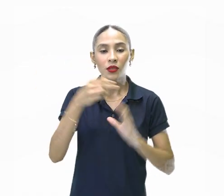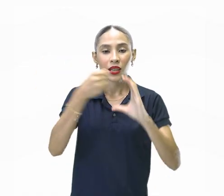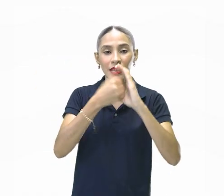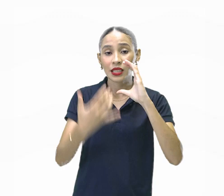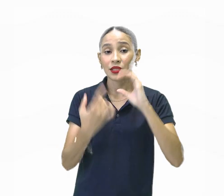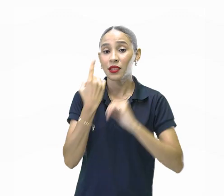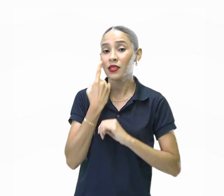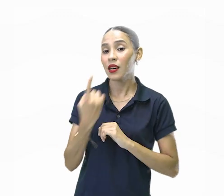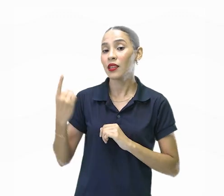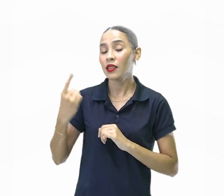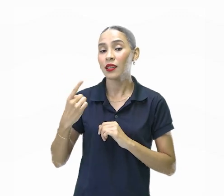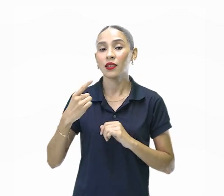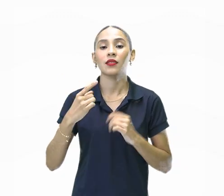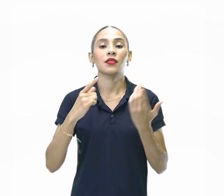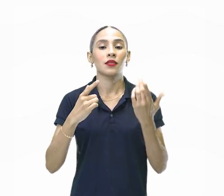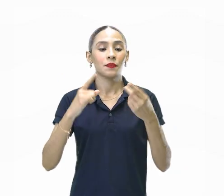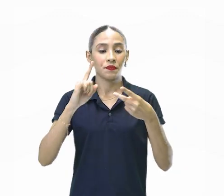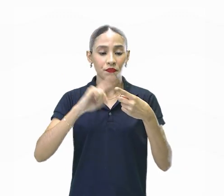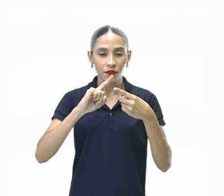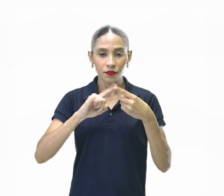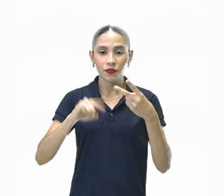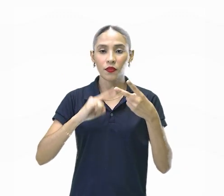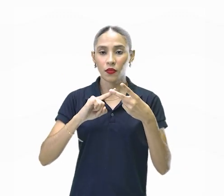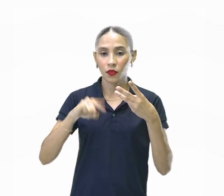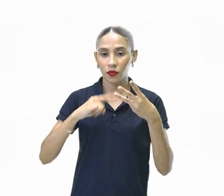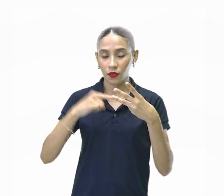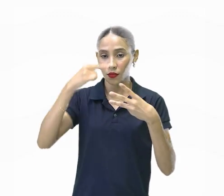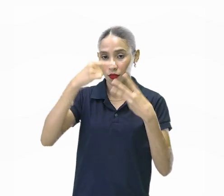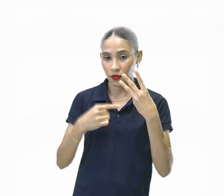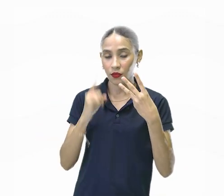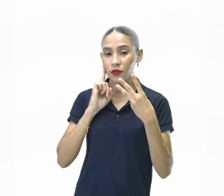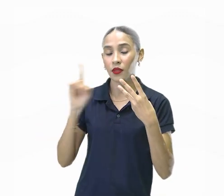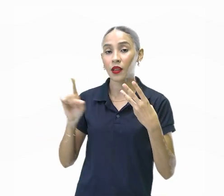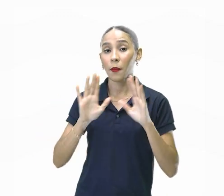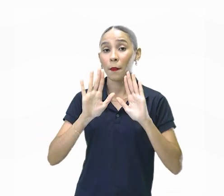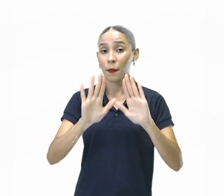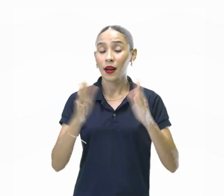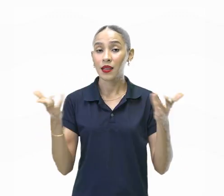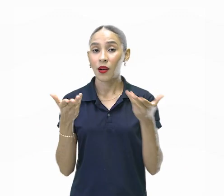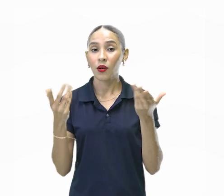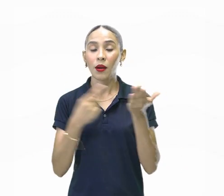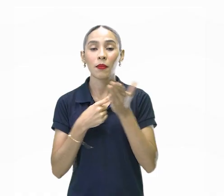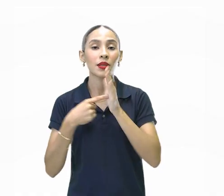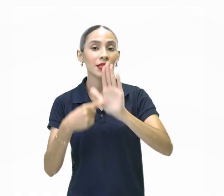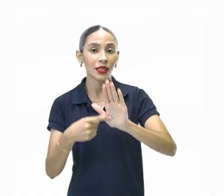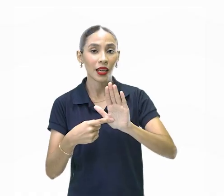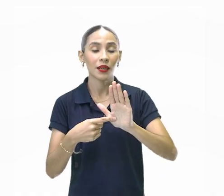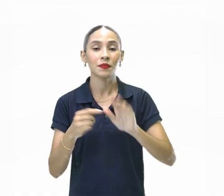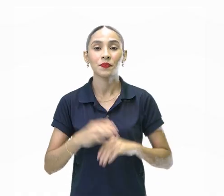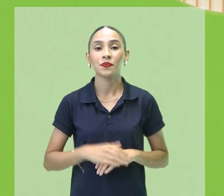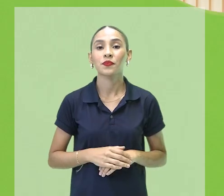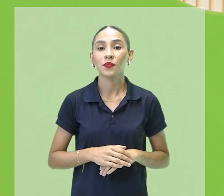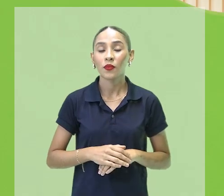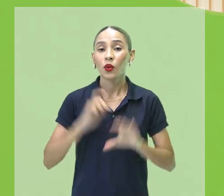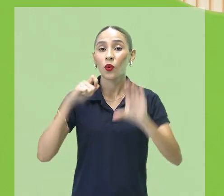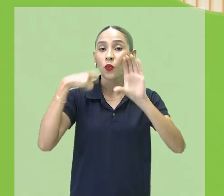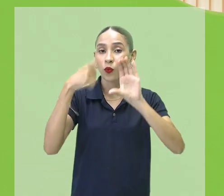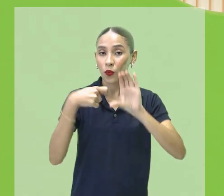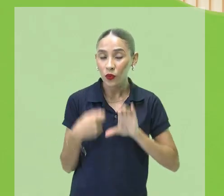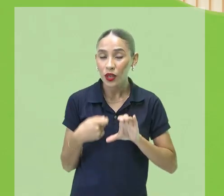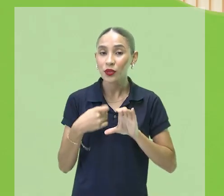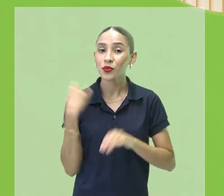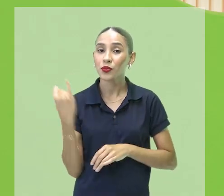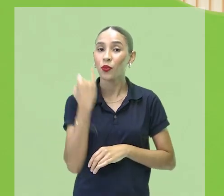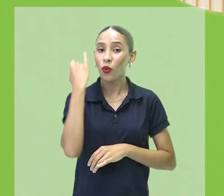né? Lentes, prismas e espelhos. E agora, pessoal, nós vamos apresentar para vocês aqui um vídeo